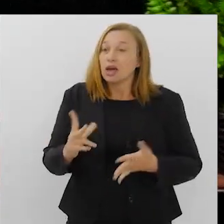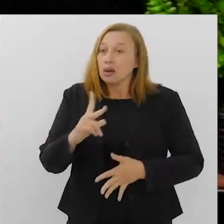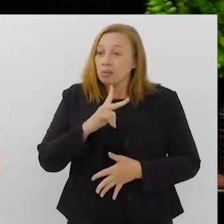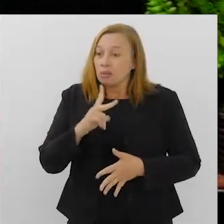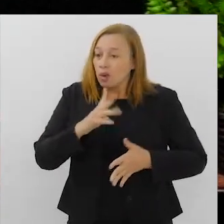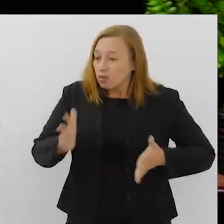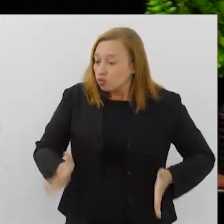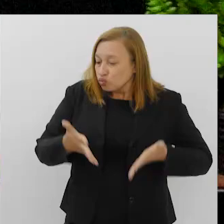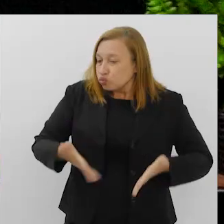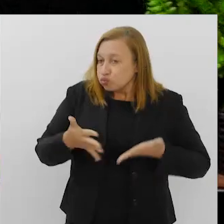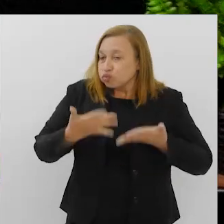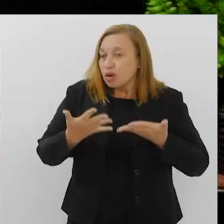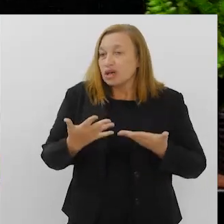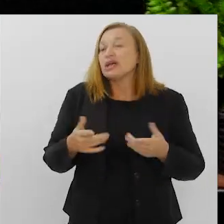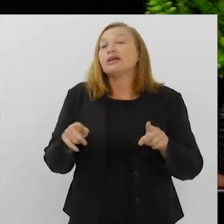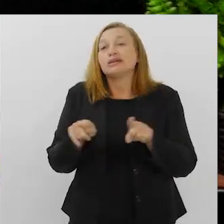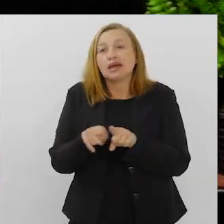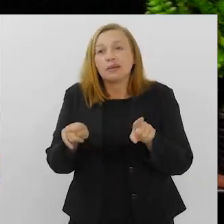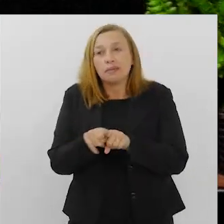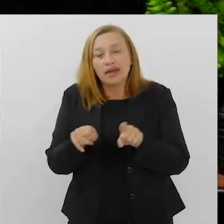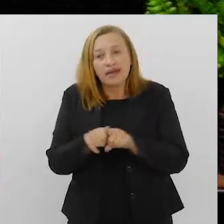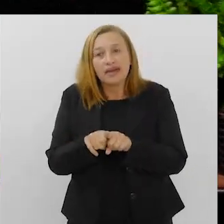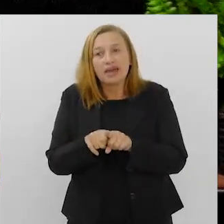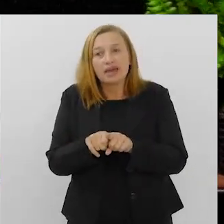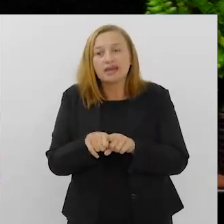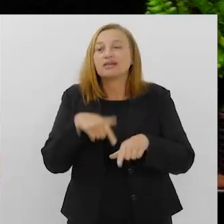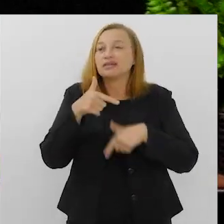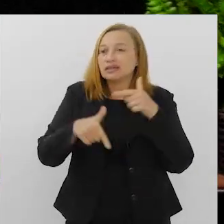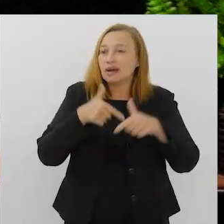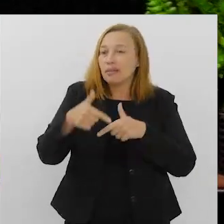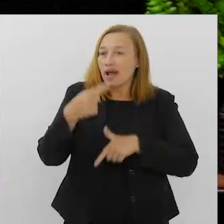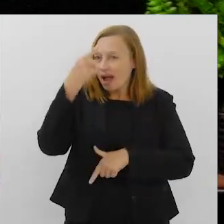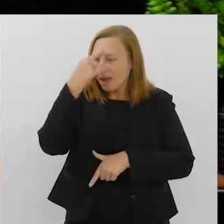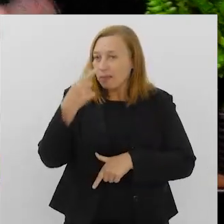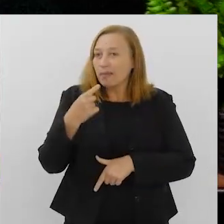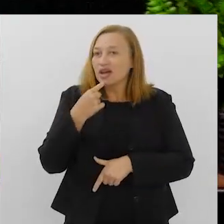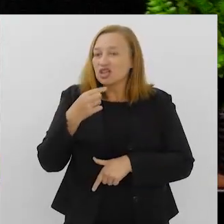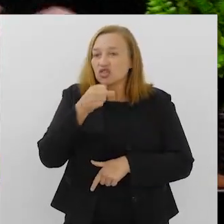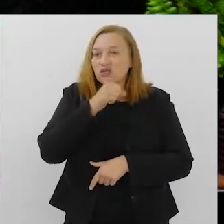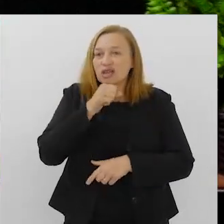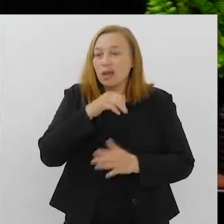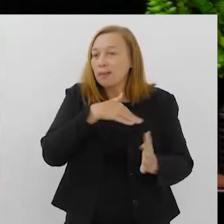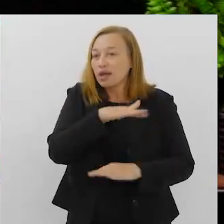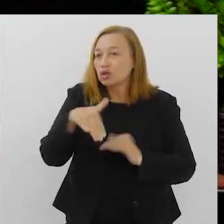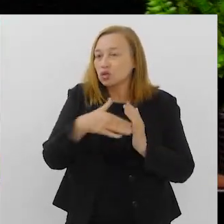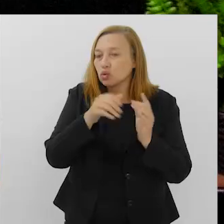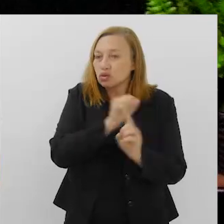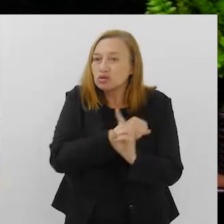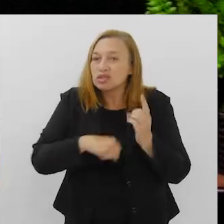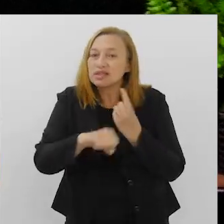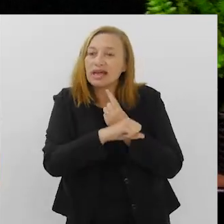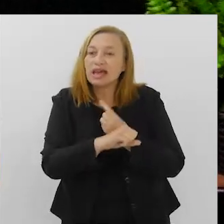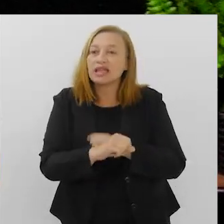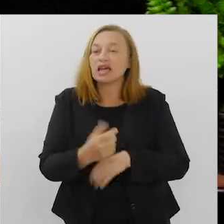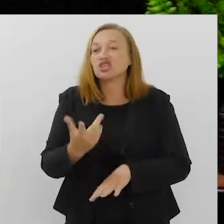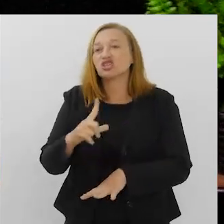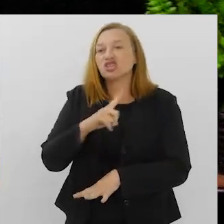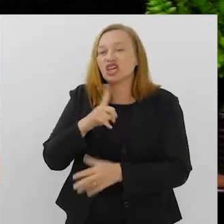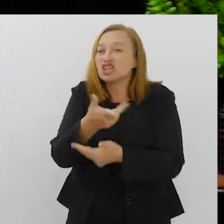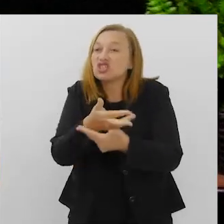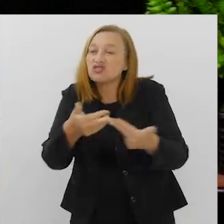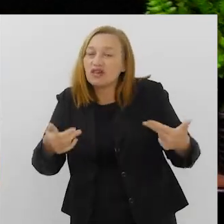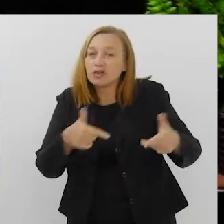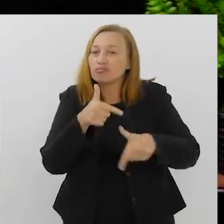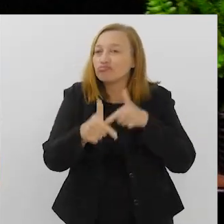essa própria perspectiva e também trabalhar a imagem do envelhecimento para toda a sociedade. Inclusive, a